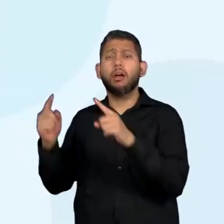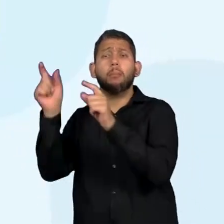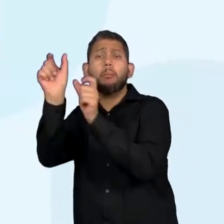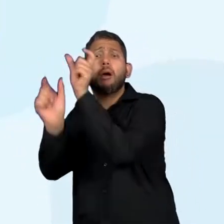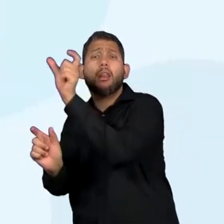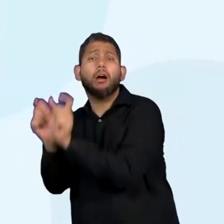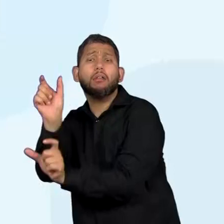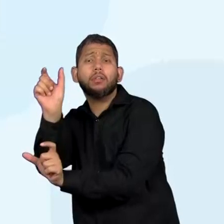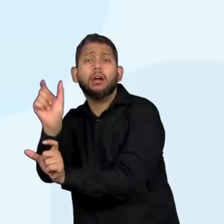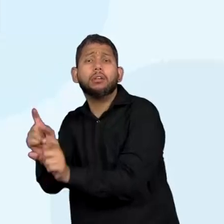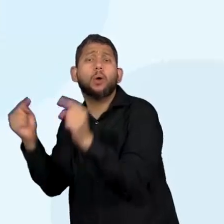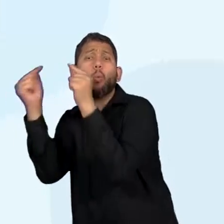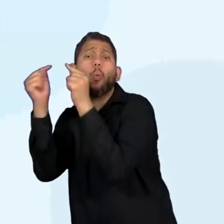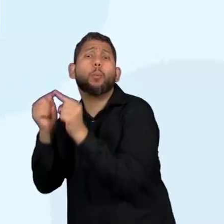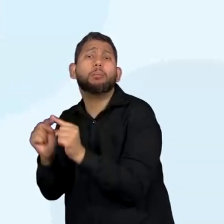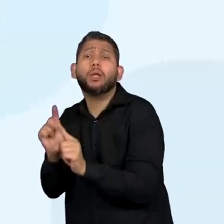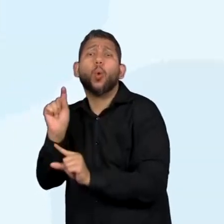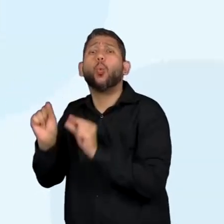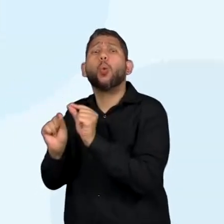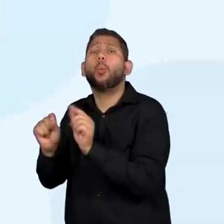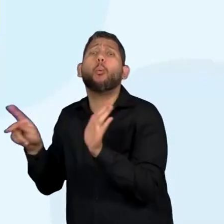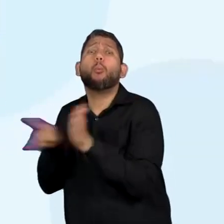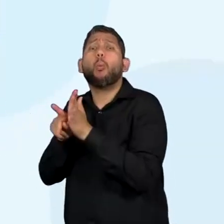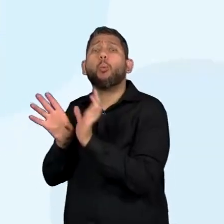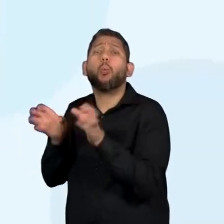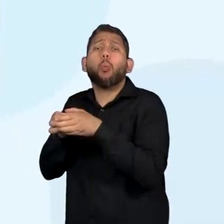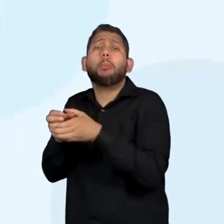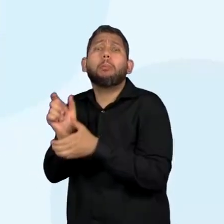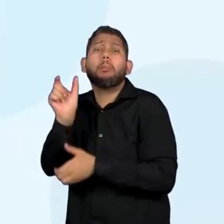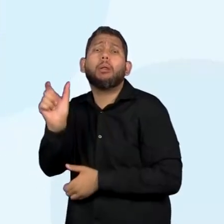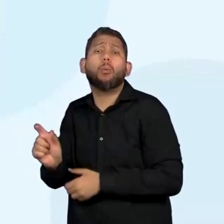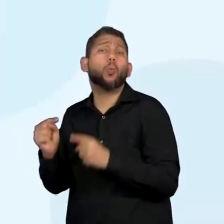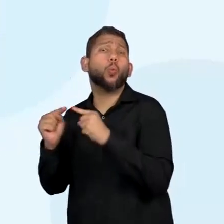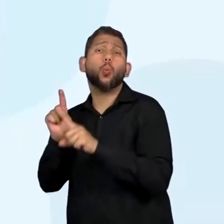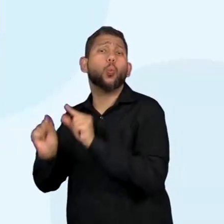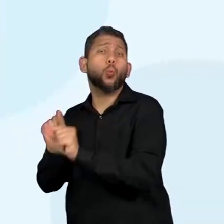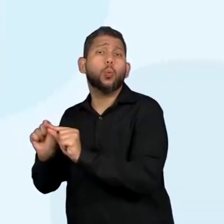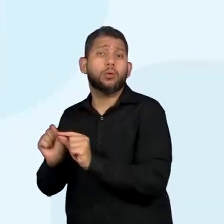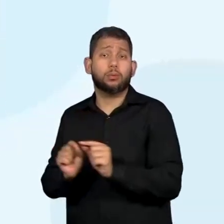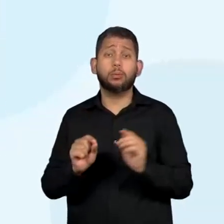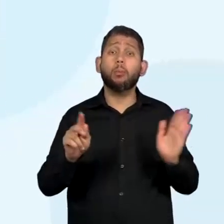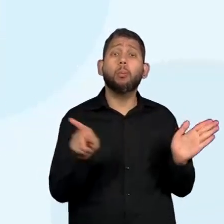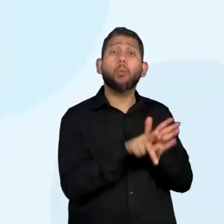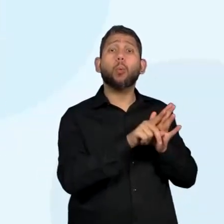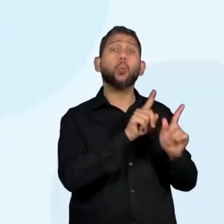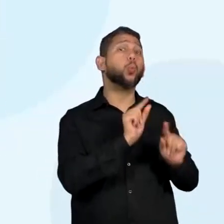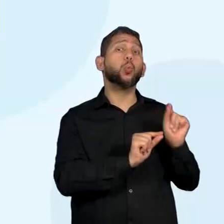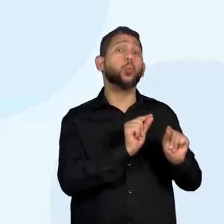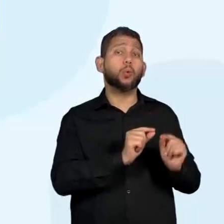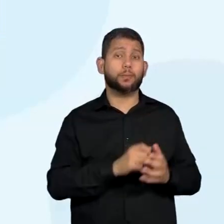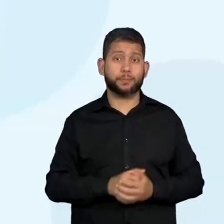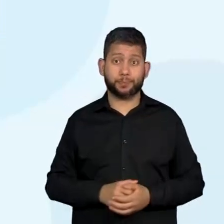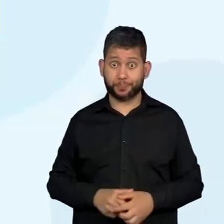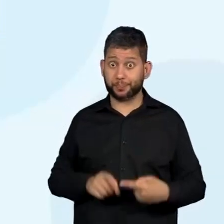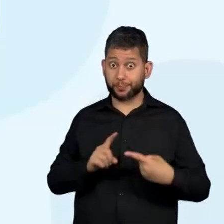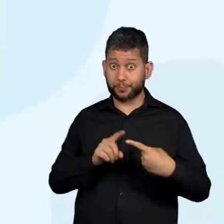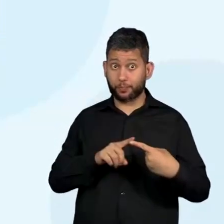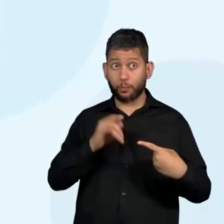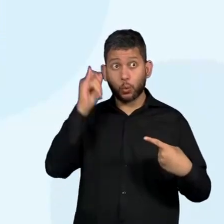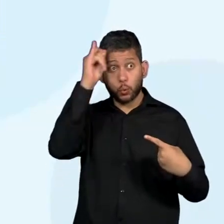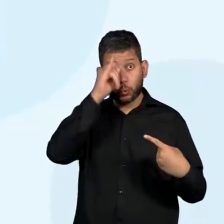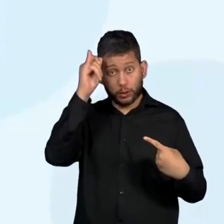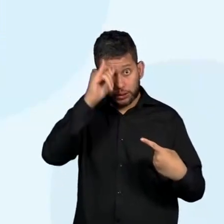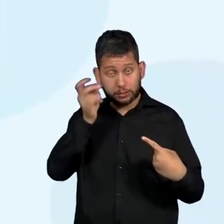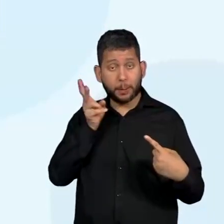têm em comum? Se a gente for analisar essa primeira coluna do ICE com C, eu tenho tolice, mesmice